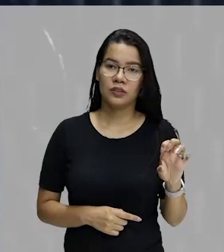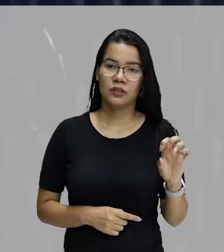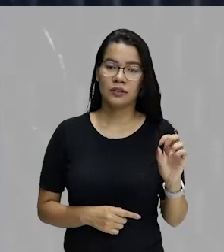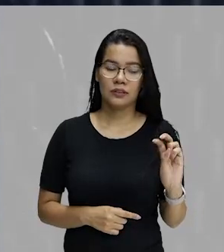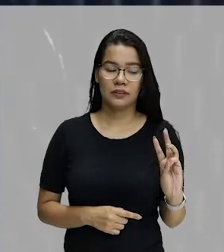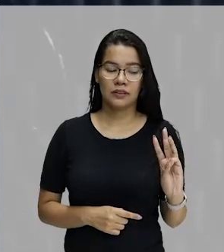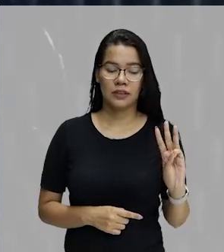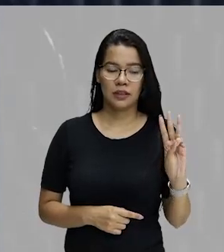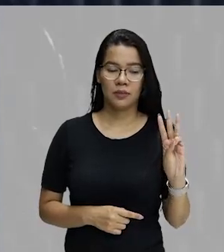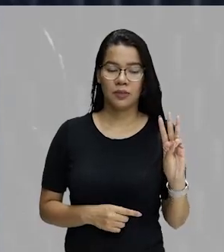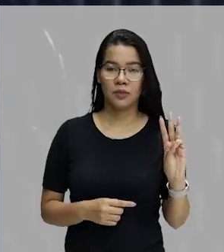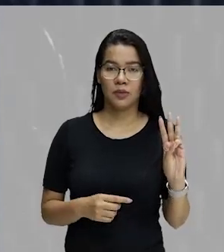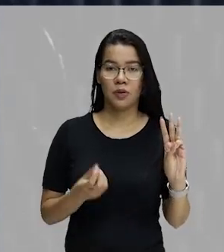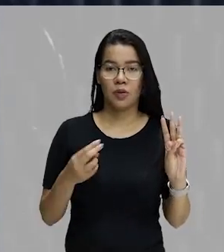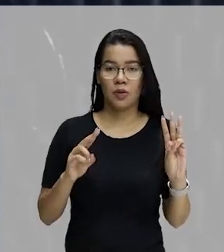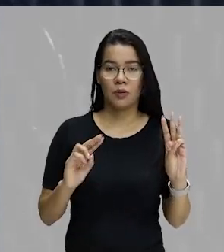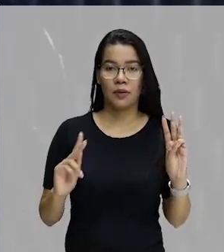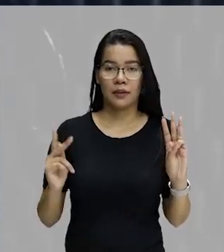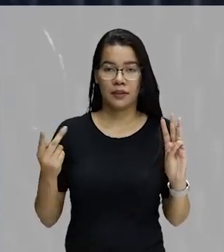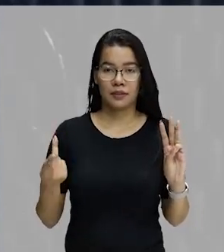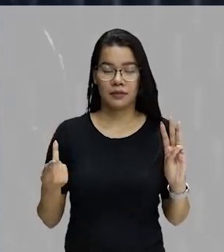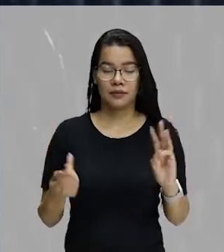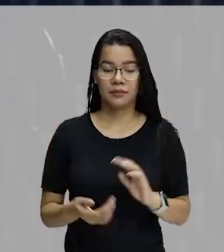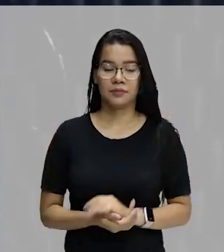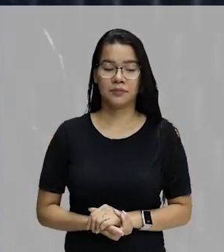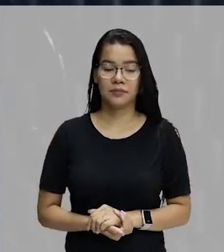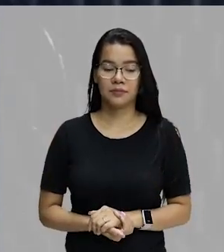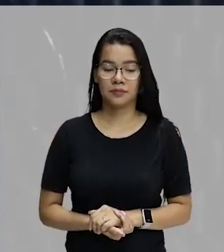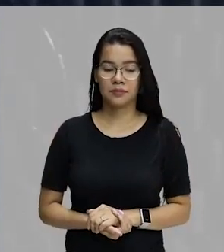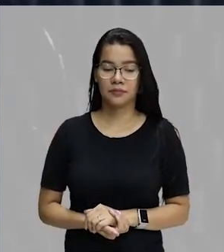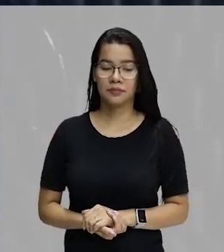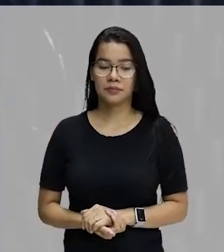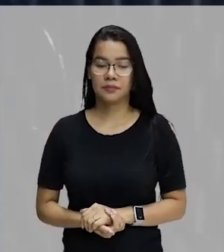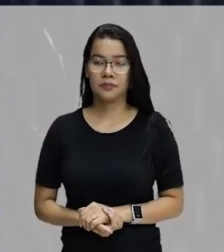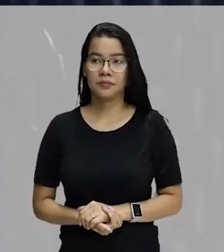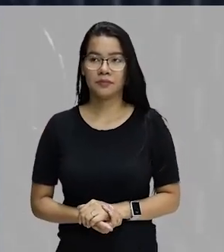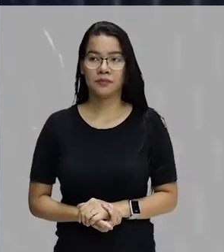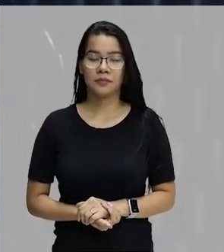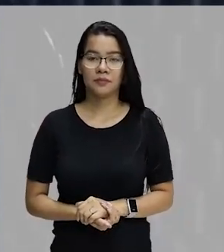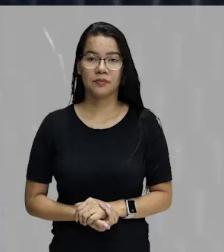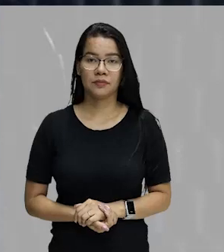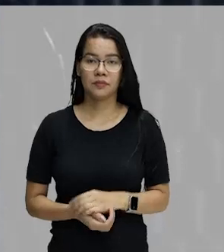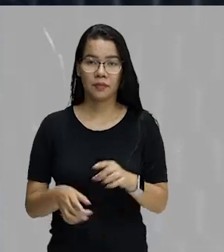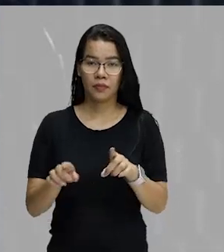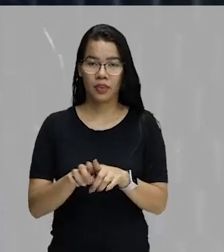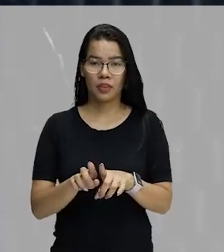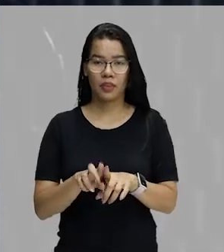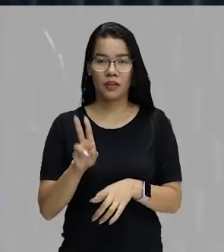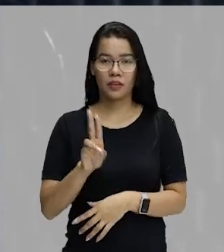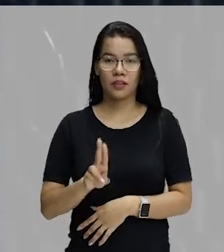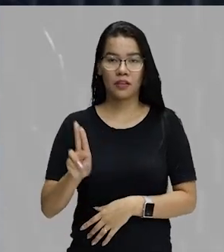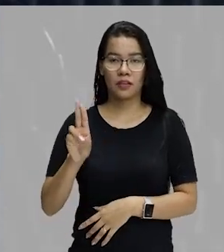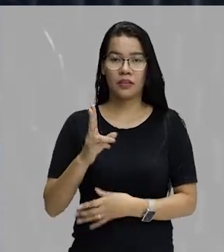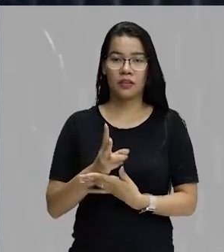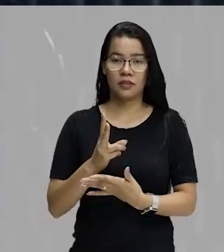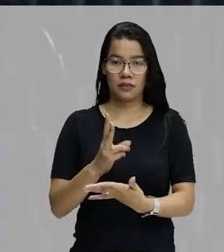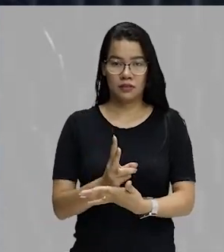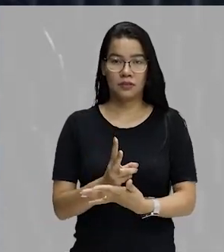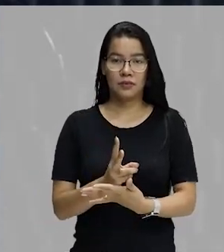H. They are before helping and modal verbs. Eles são usados, eles sempre são